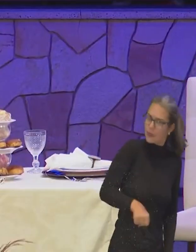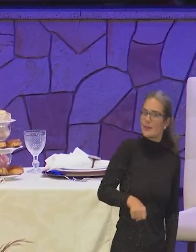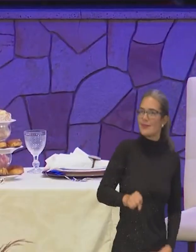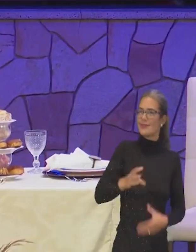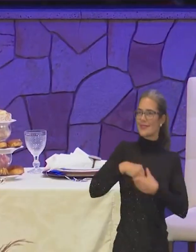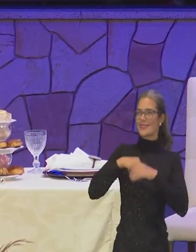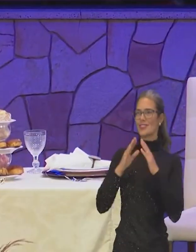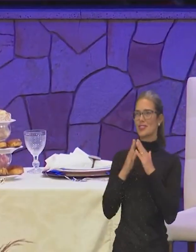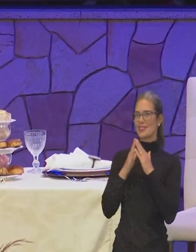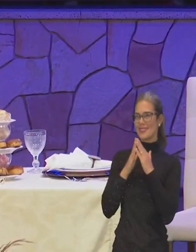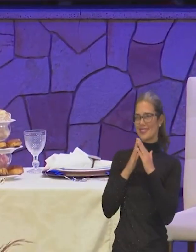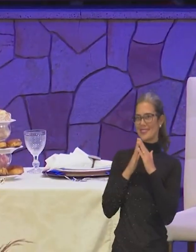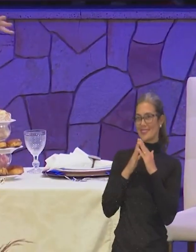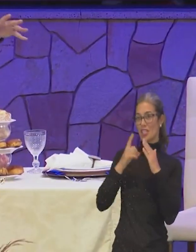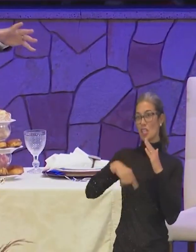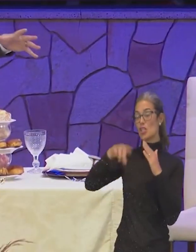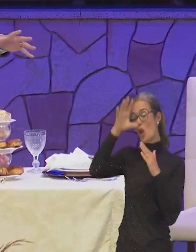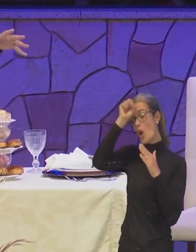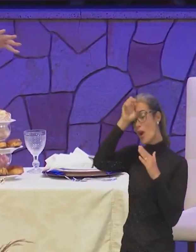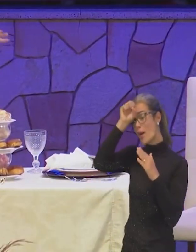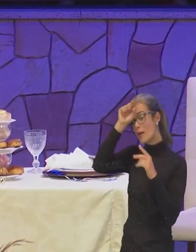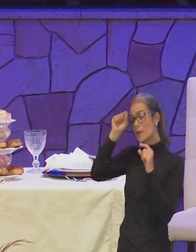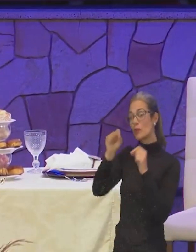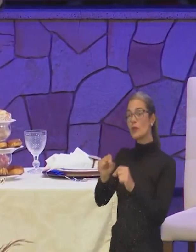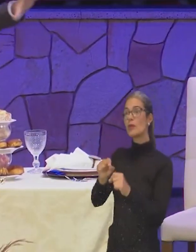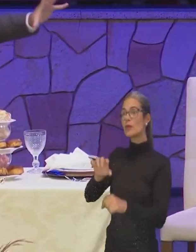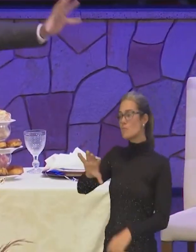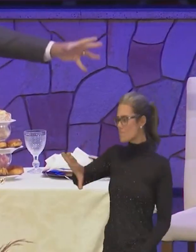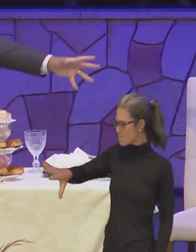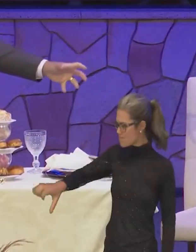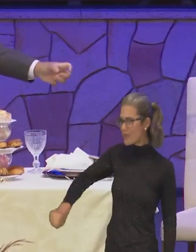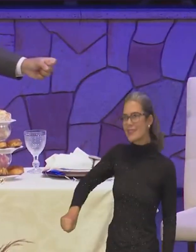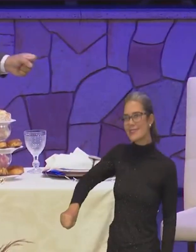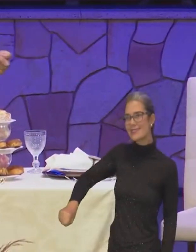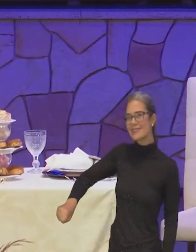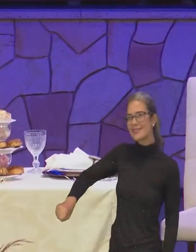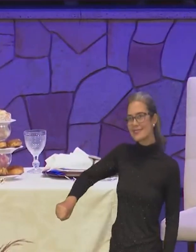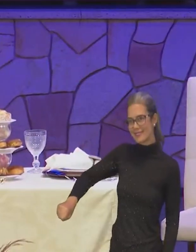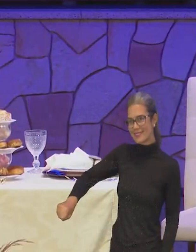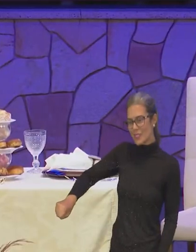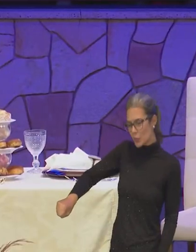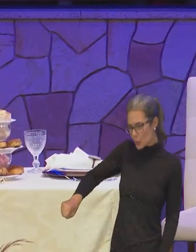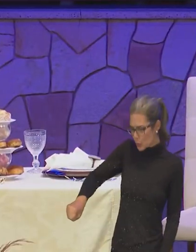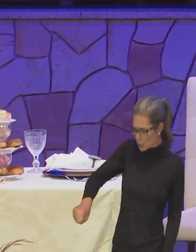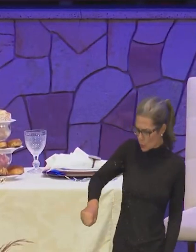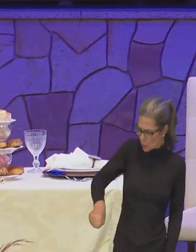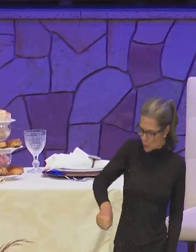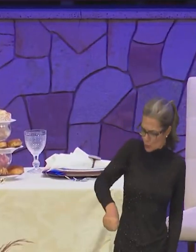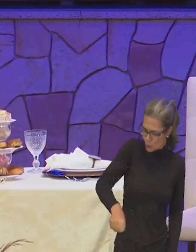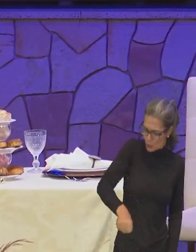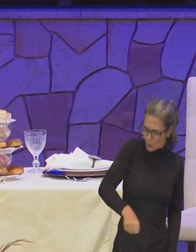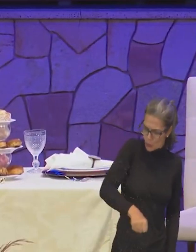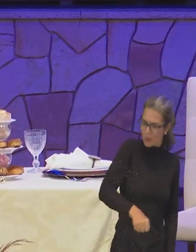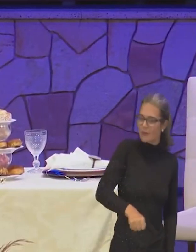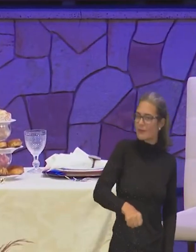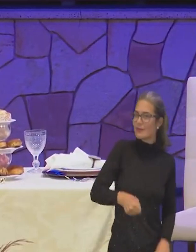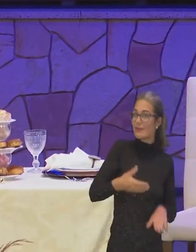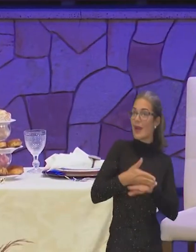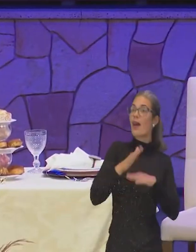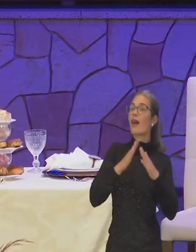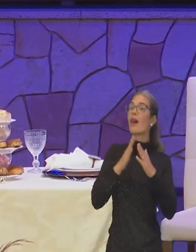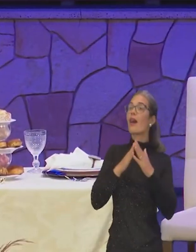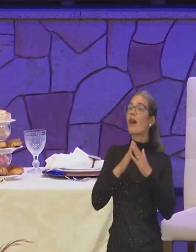Nós aprendemos então com este gesto de pegar pela mão e trazer para dentro de casa, que